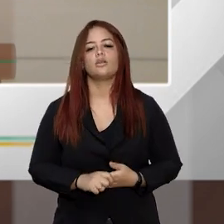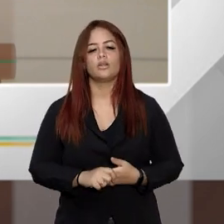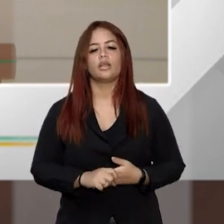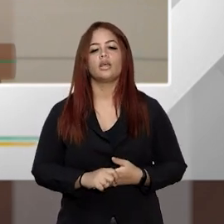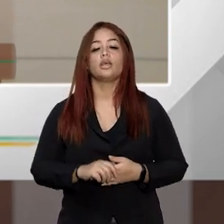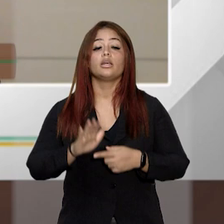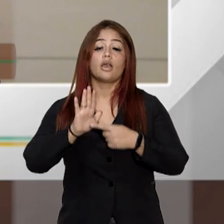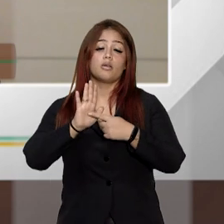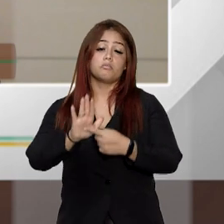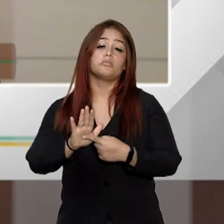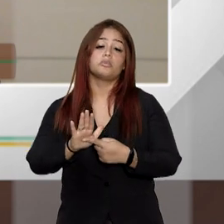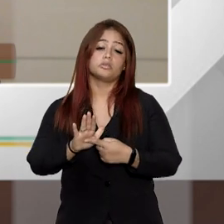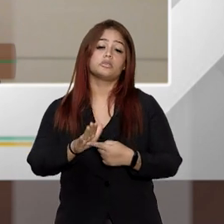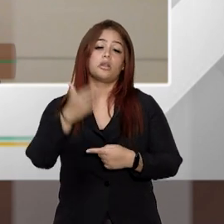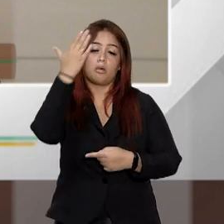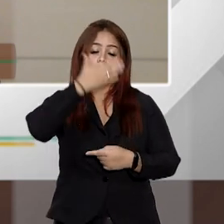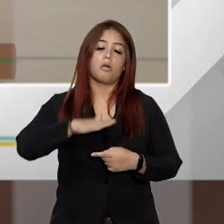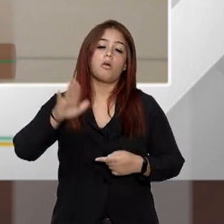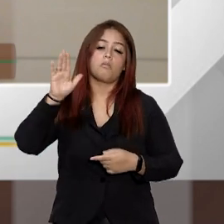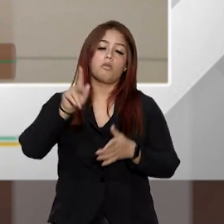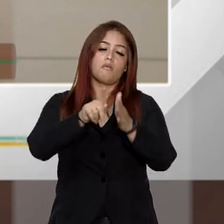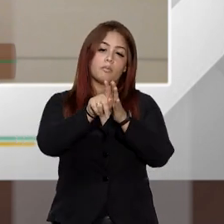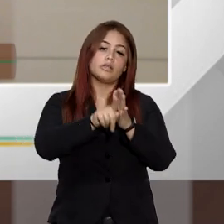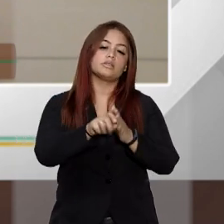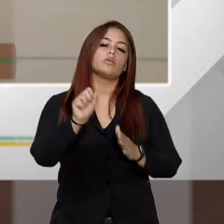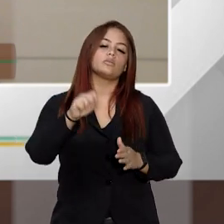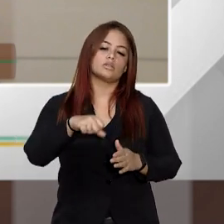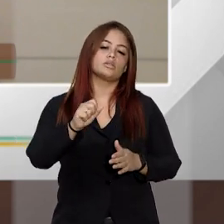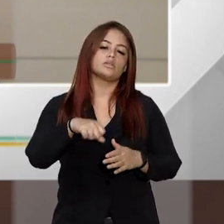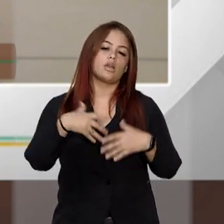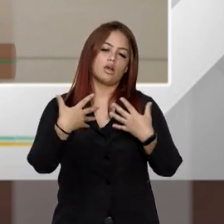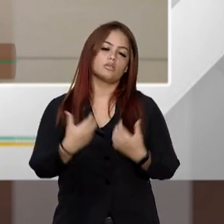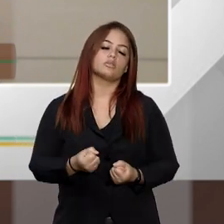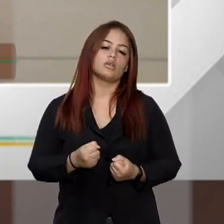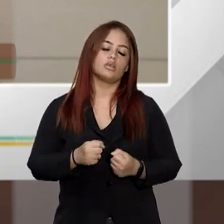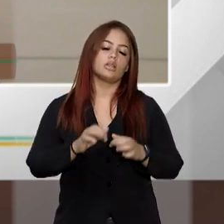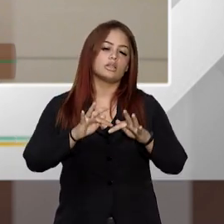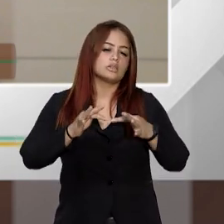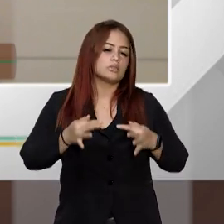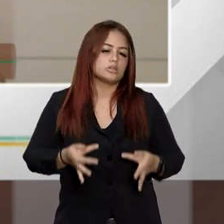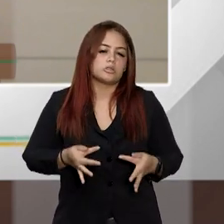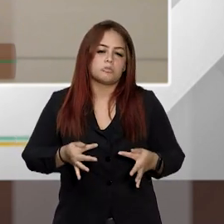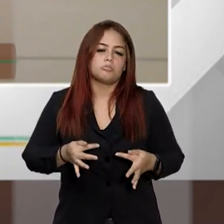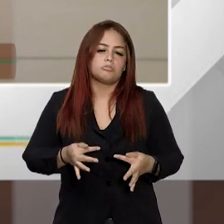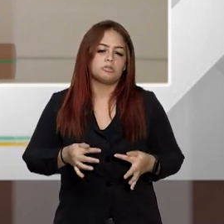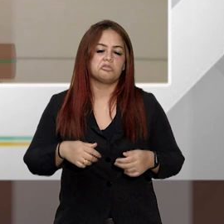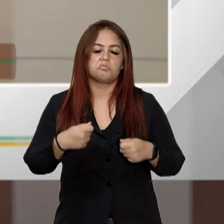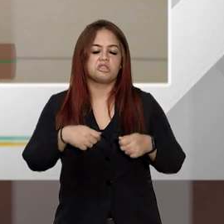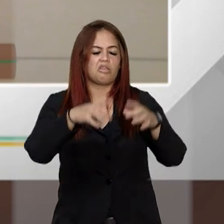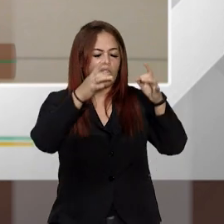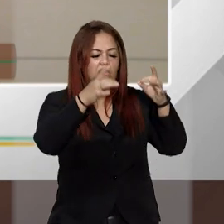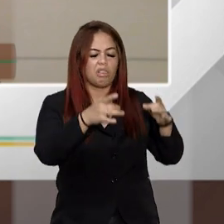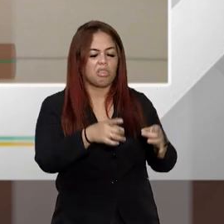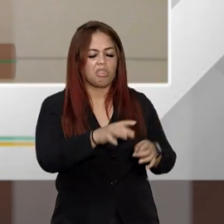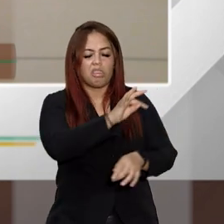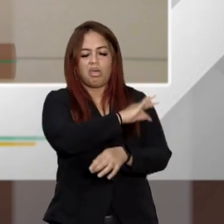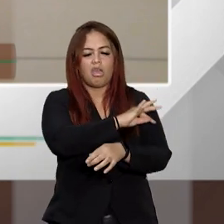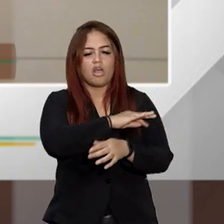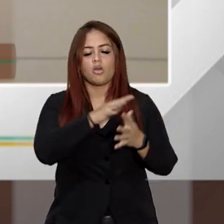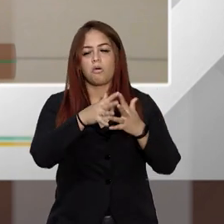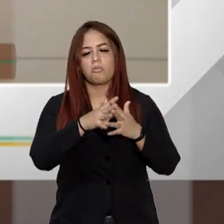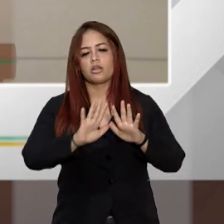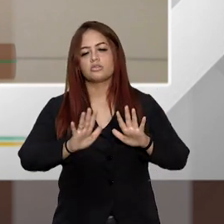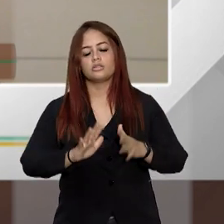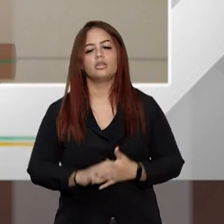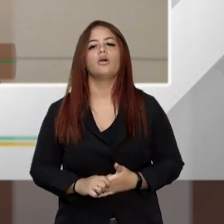isso justificaria uma prova pericial simples, uma prova pericial simples, não uma prova muito técnica, muito